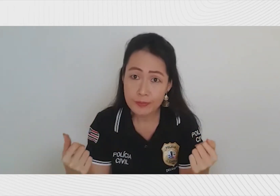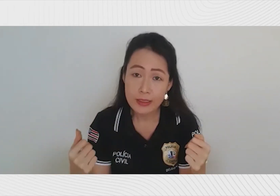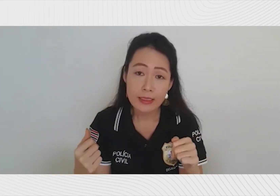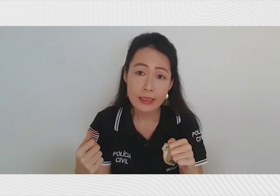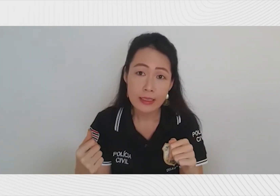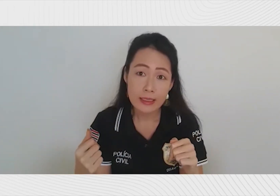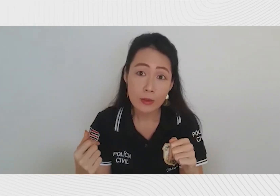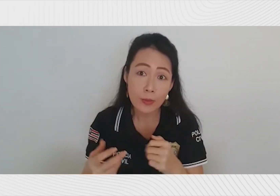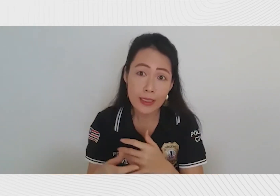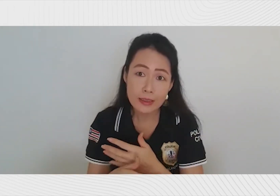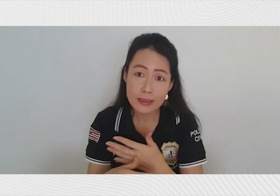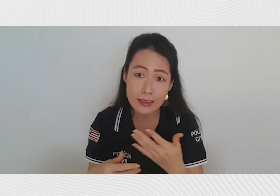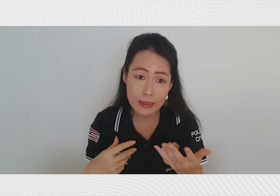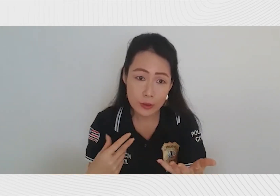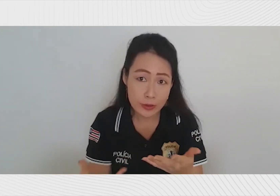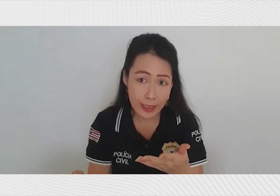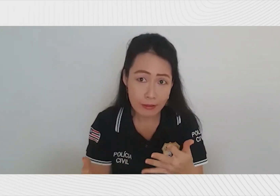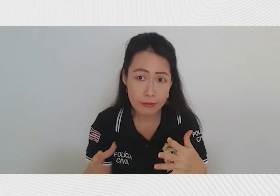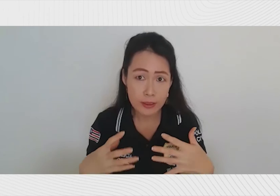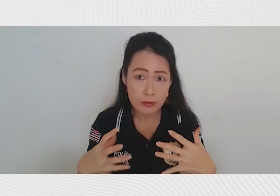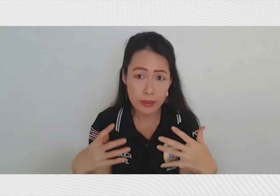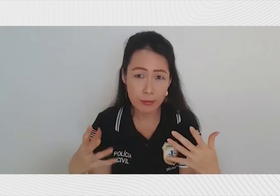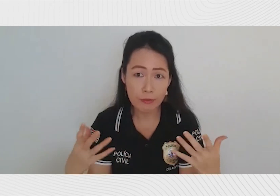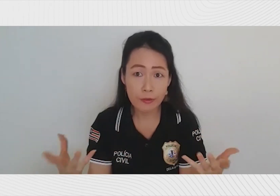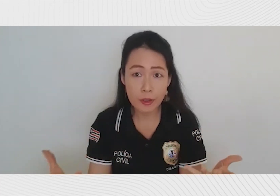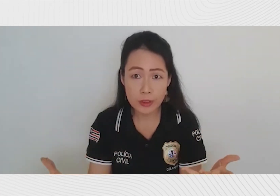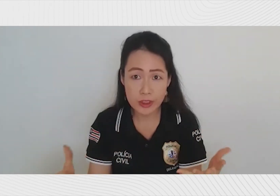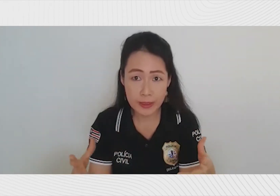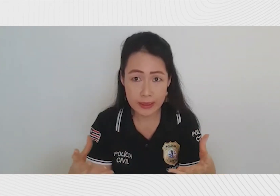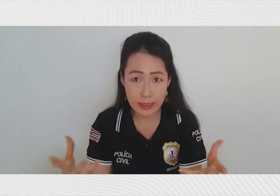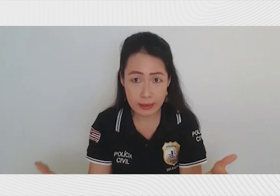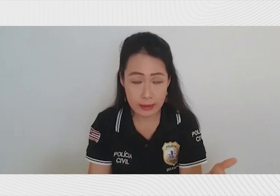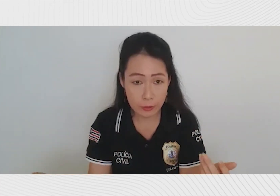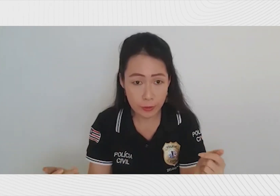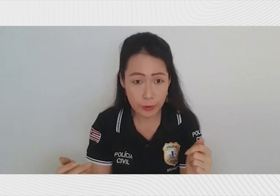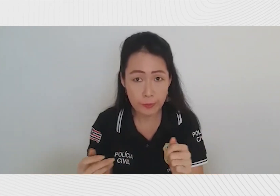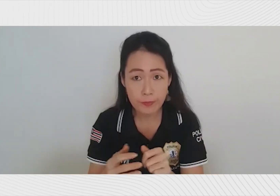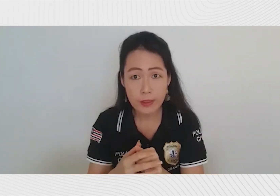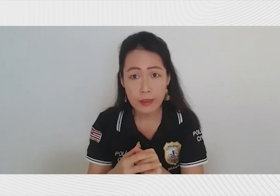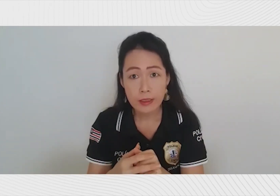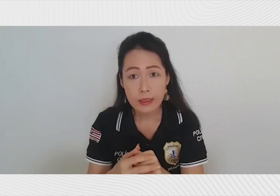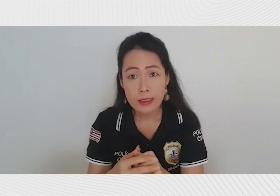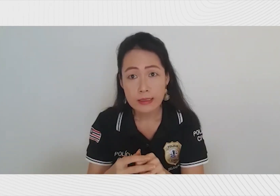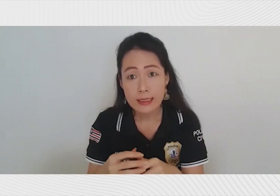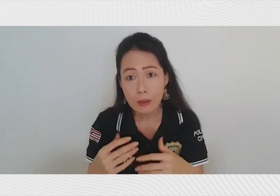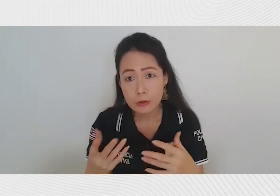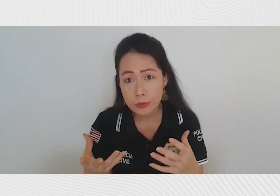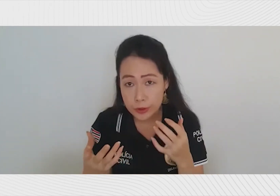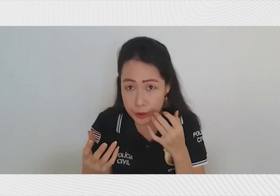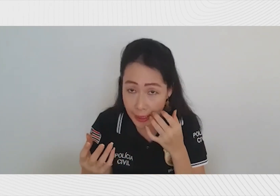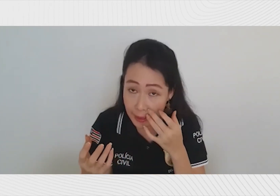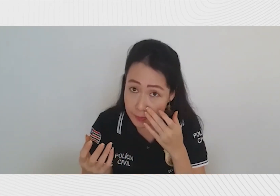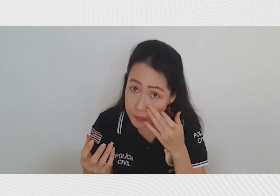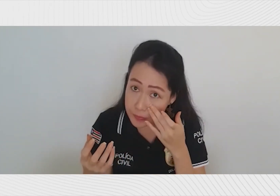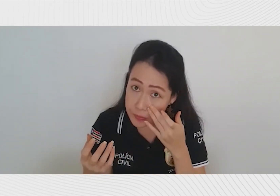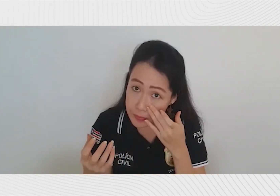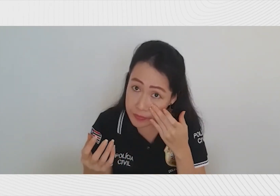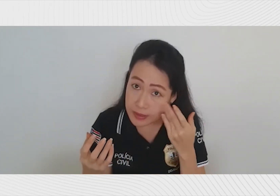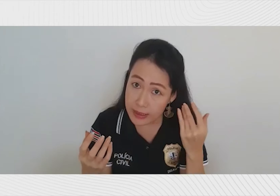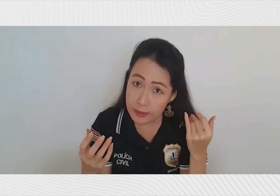grande e começa a se lesionar, falando que é uma forma de expressar essa dor, se